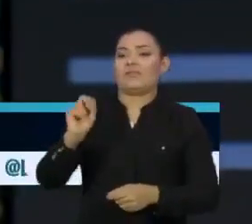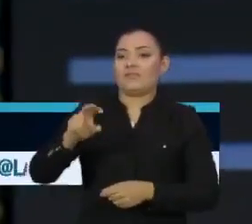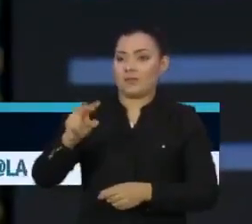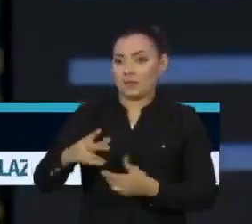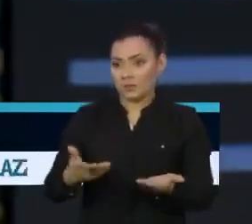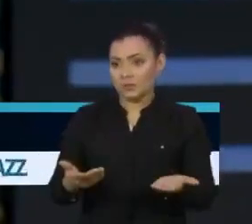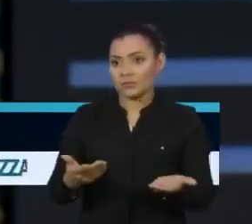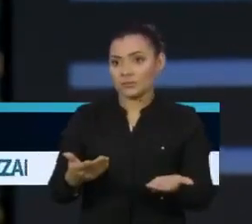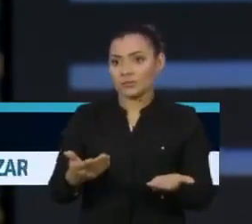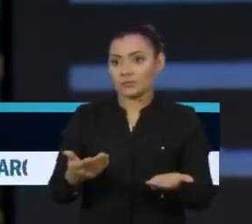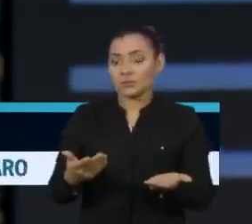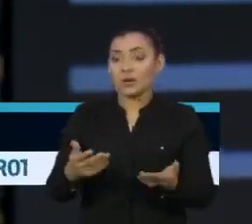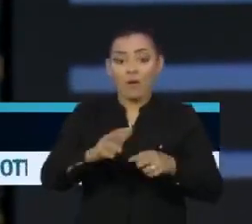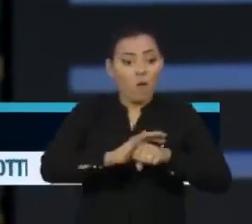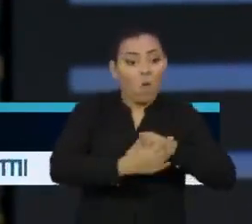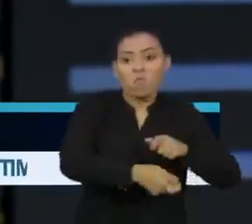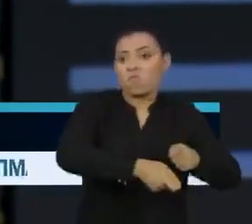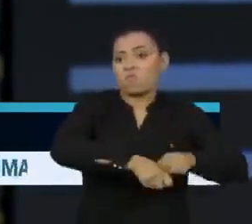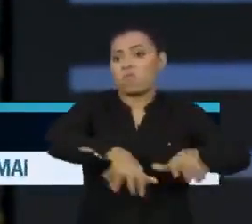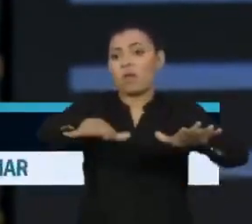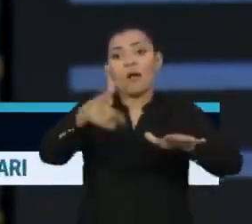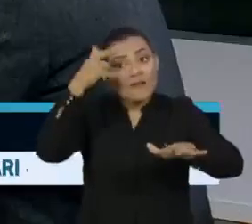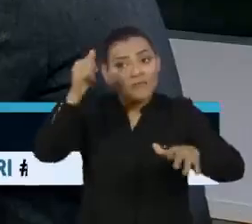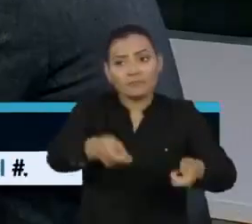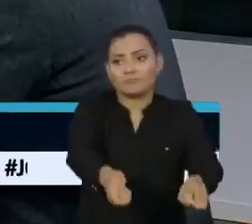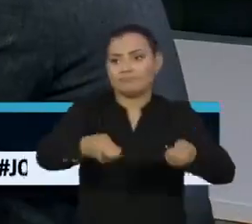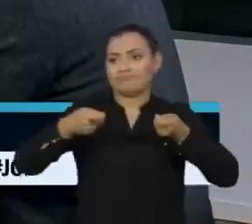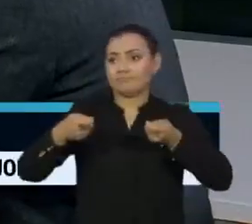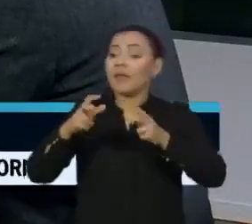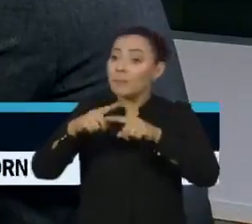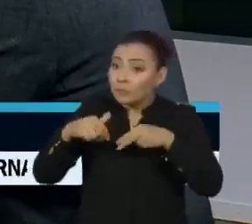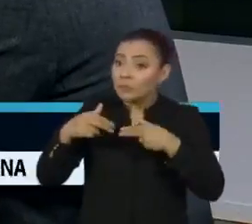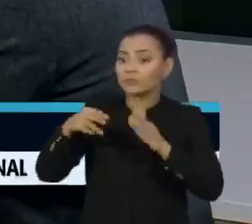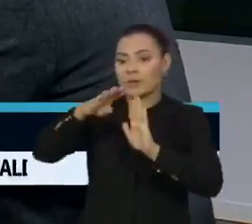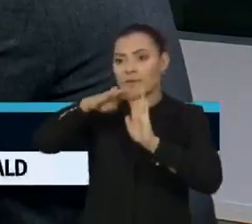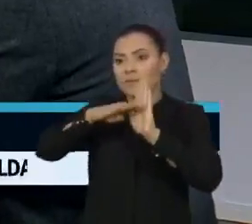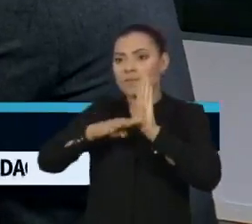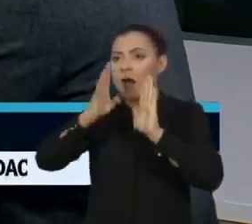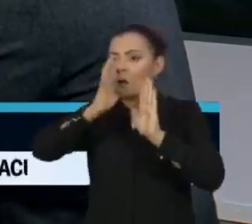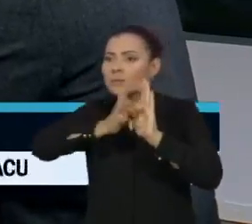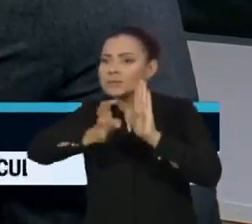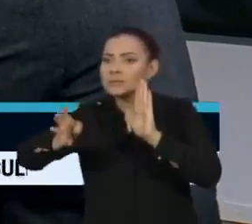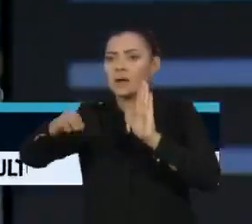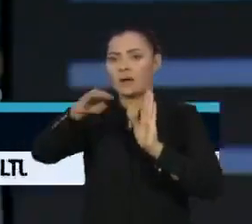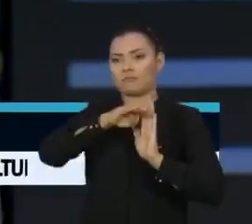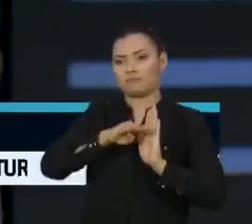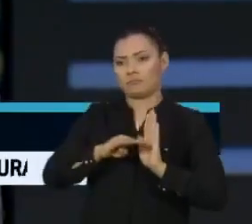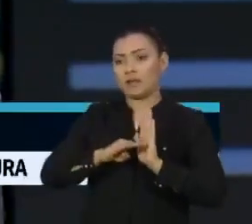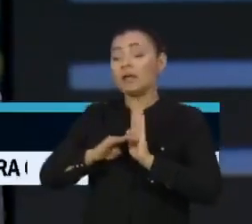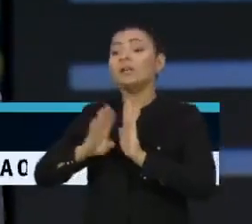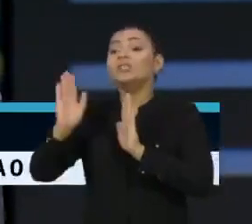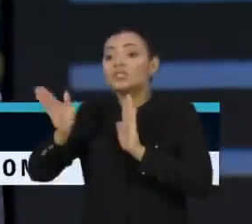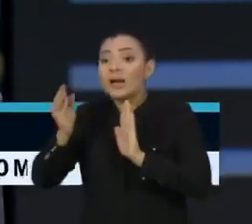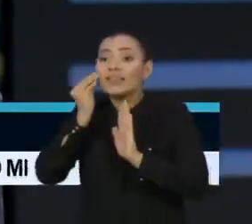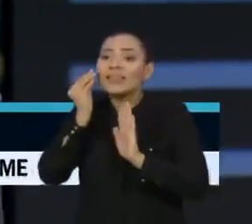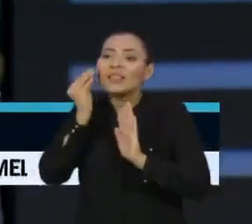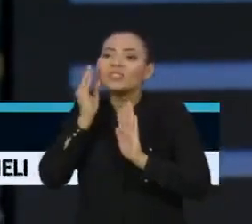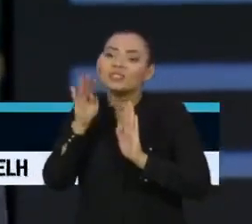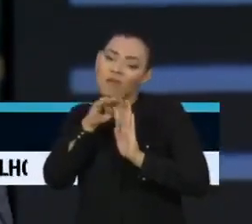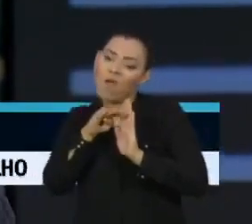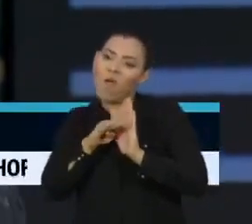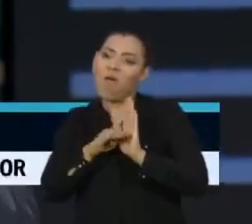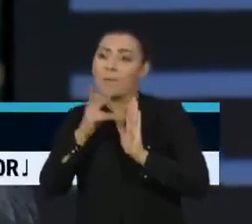em com foco muito claro naturalmente essas acusações e essa tentativa